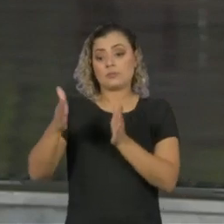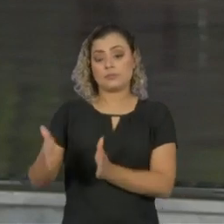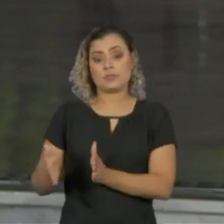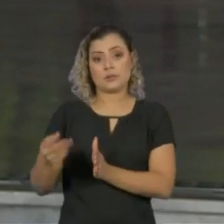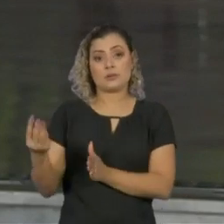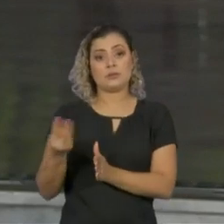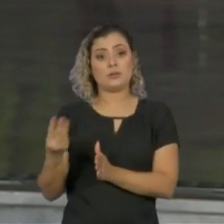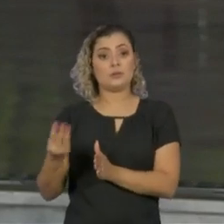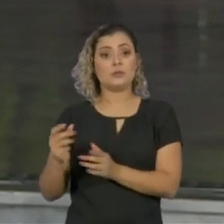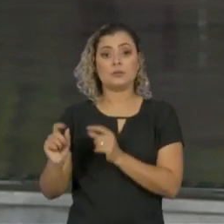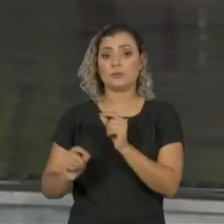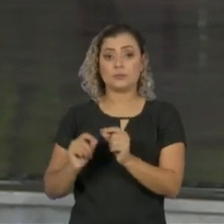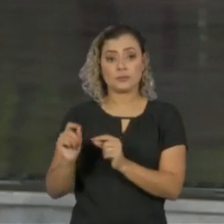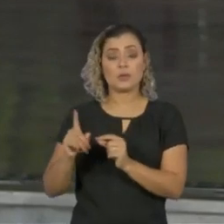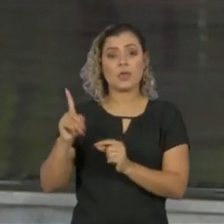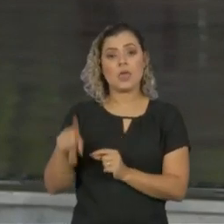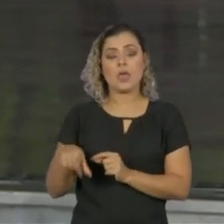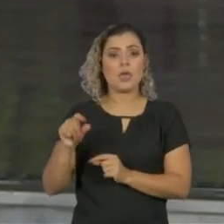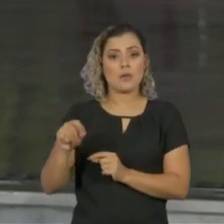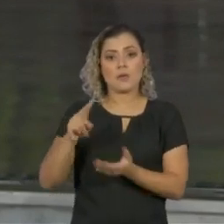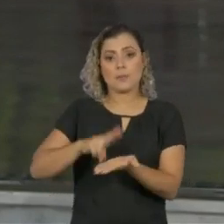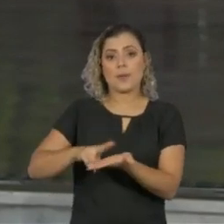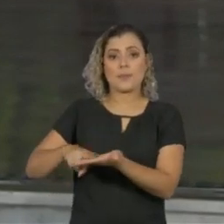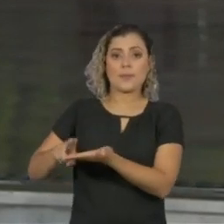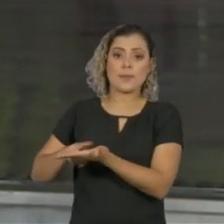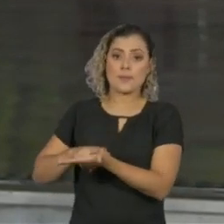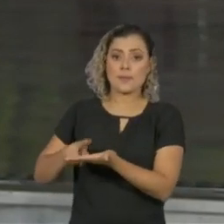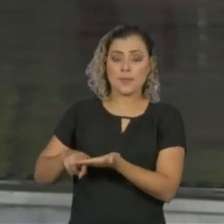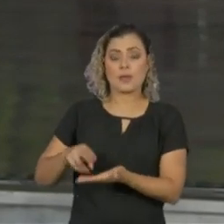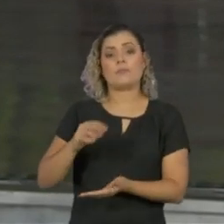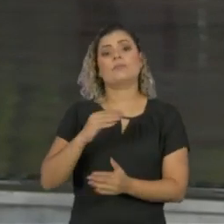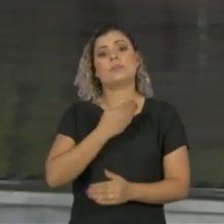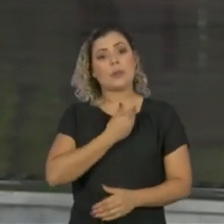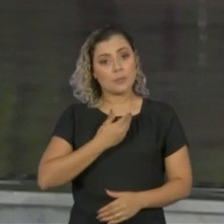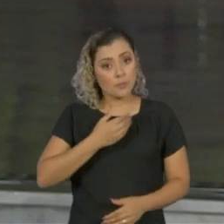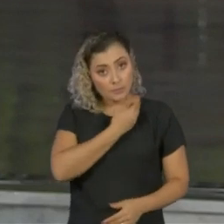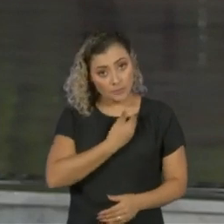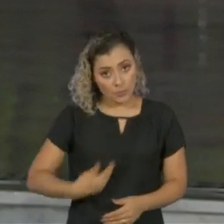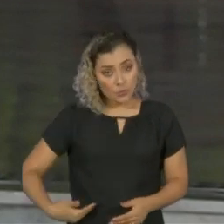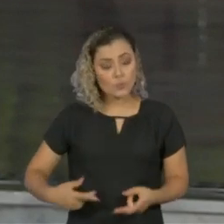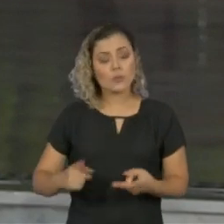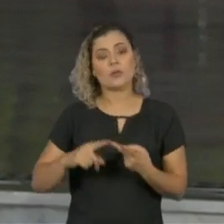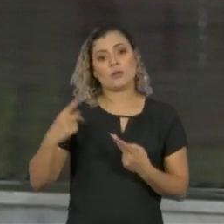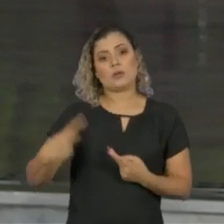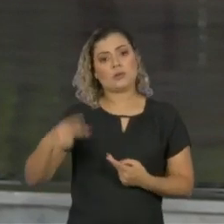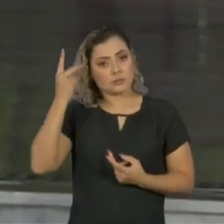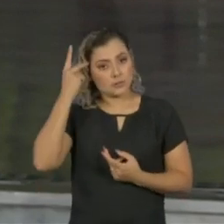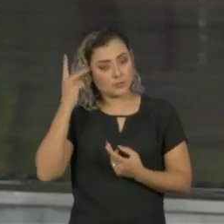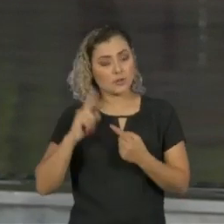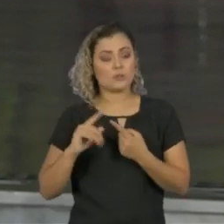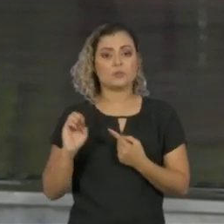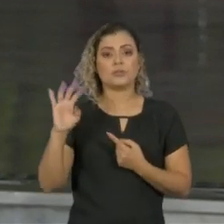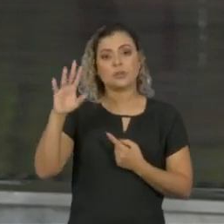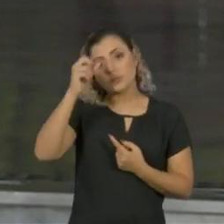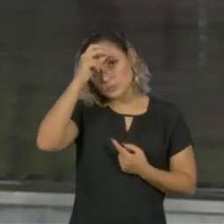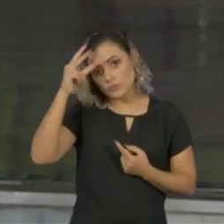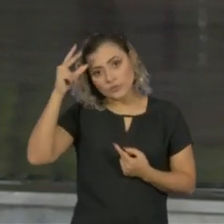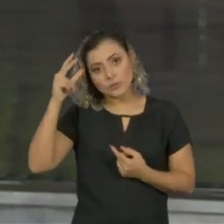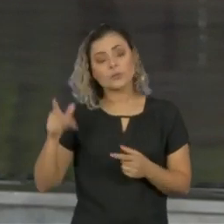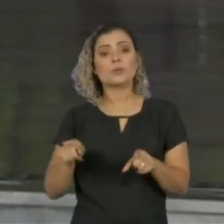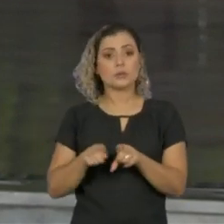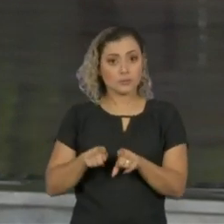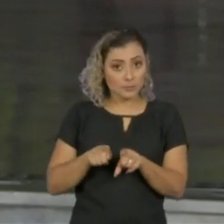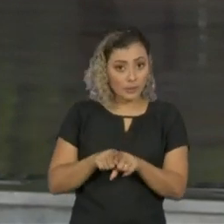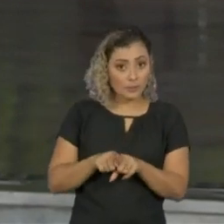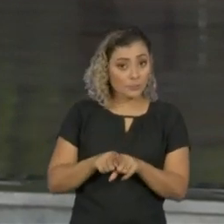que é a etapa dos leitos a serem ocupados na rede pública de São Paulo, estado e município. Então,